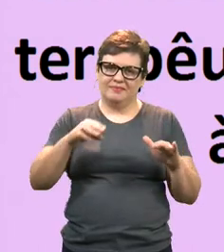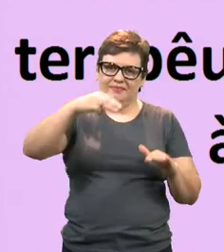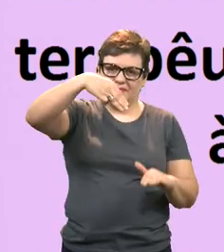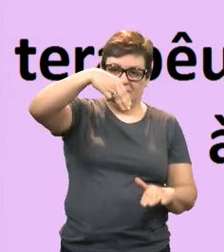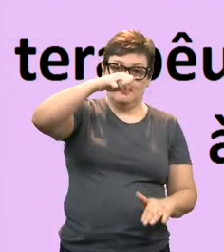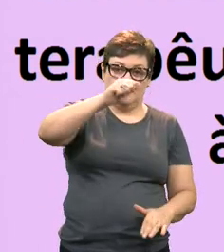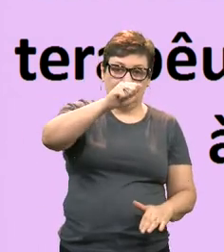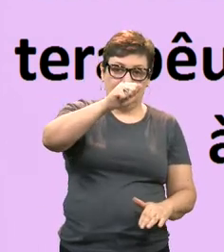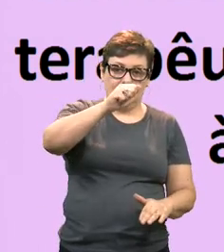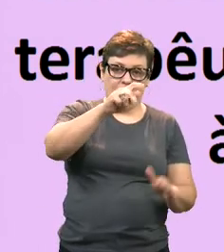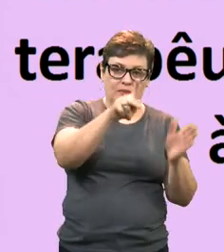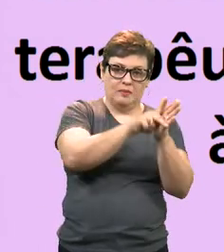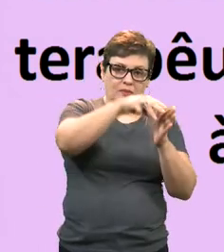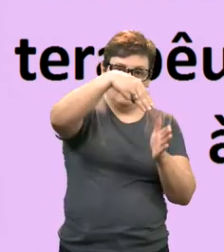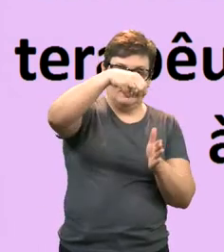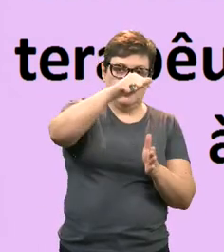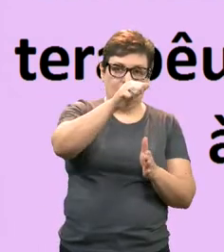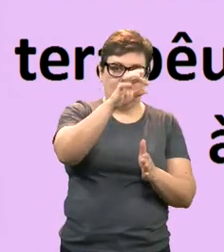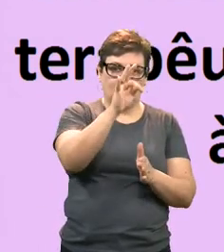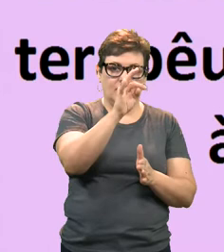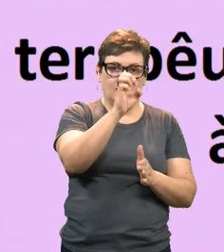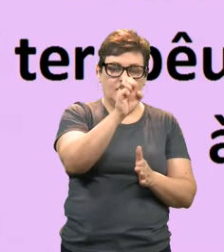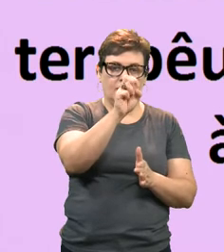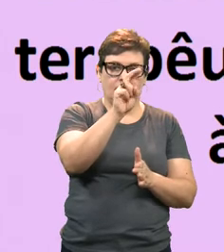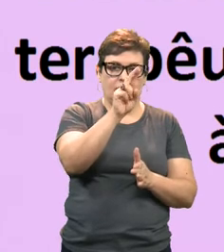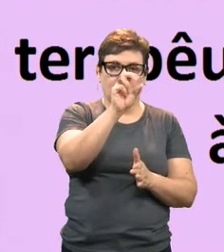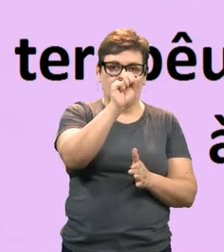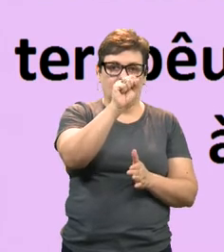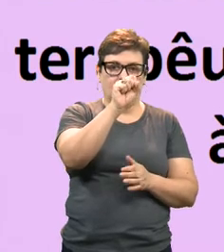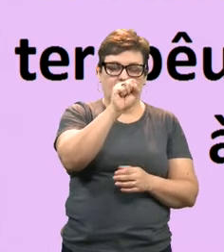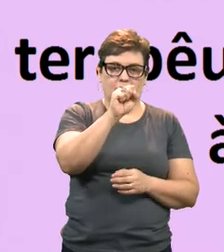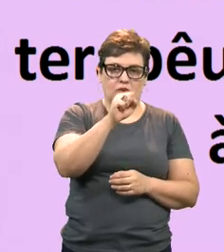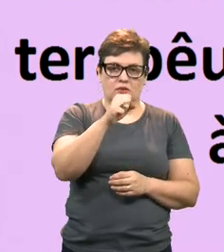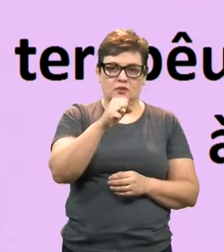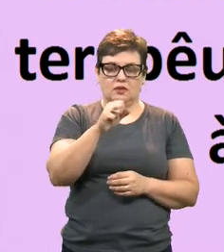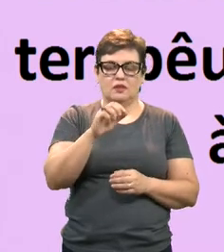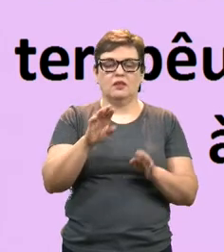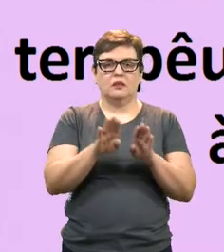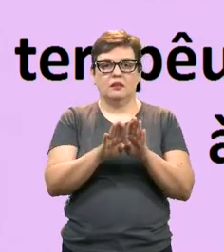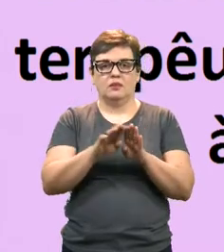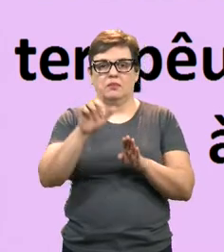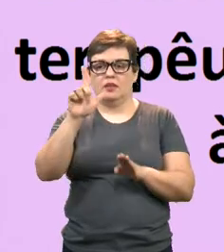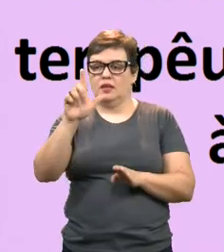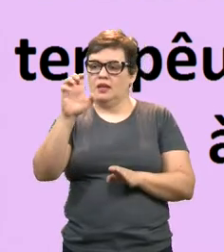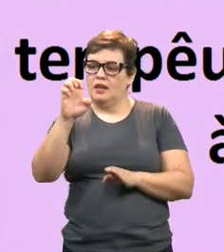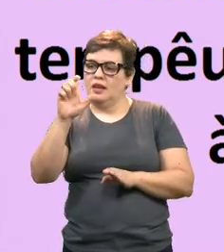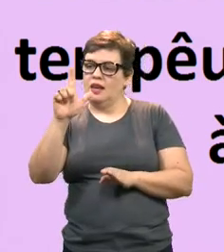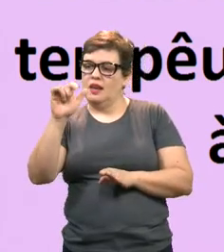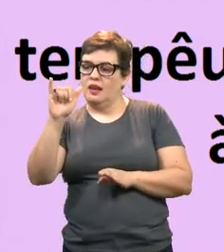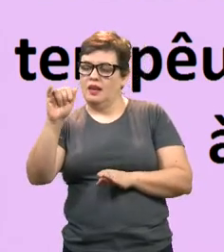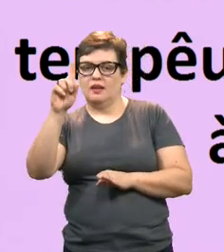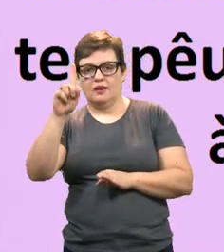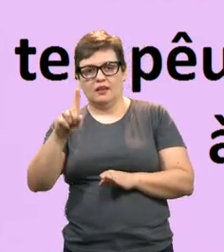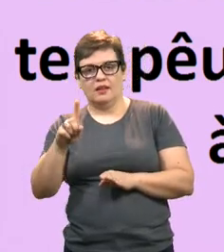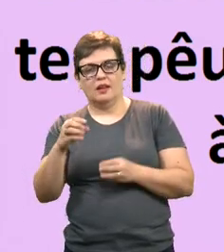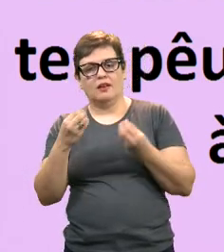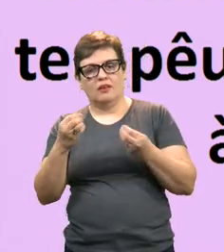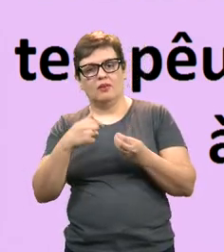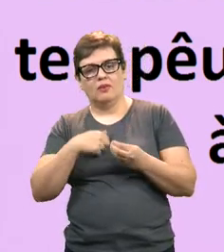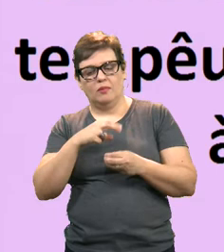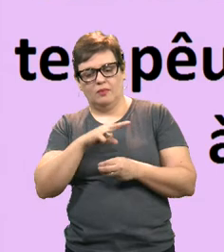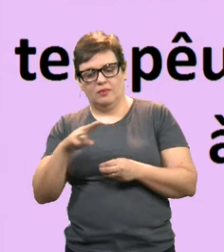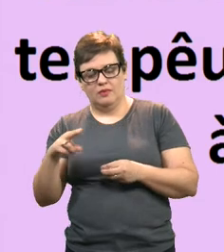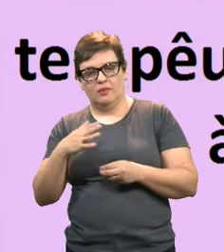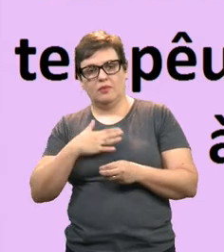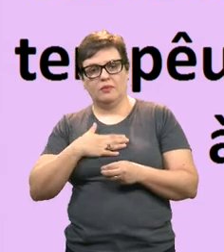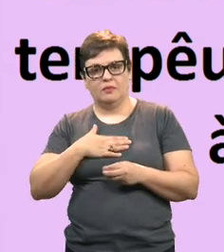do Mateus e o Lele, que é uma forma carinhosa que eu chamo a minha filha, Letícia. Então, a